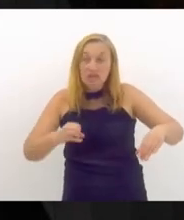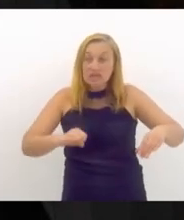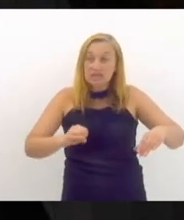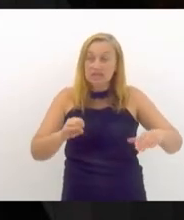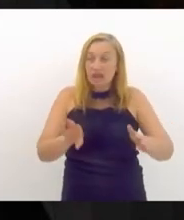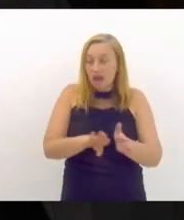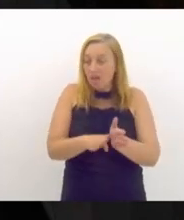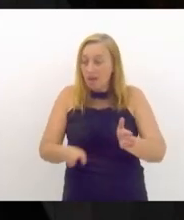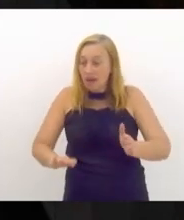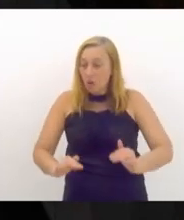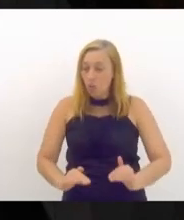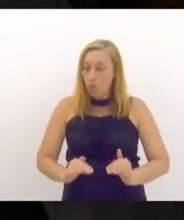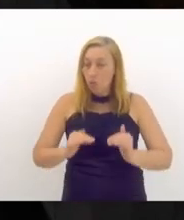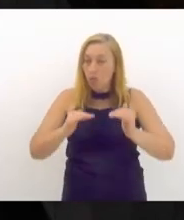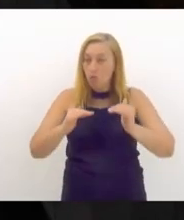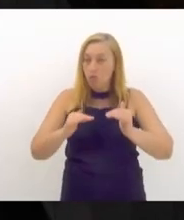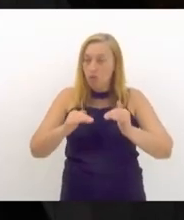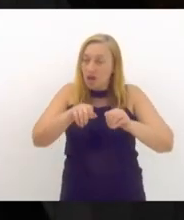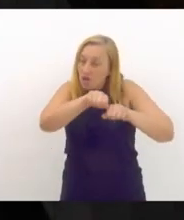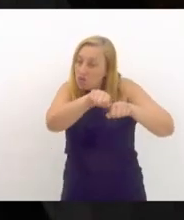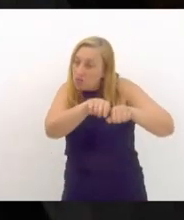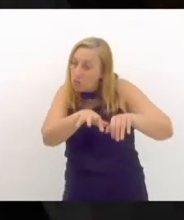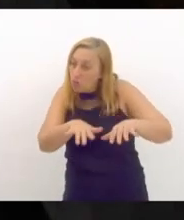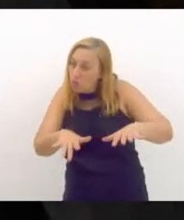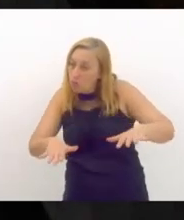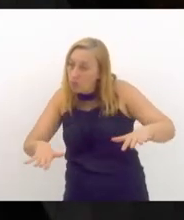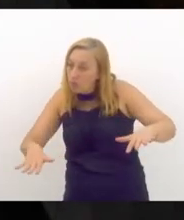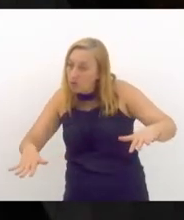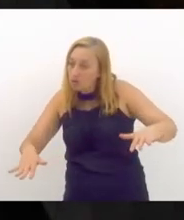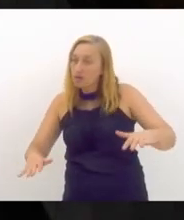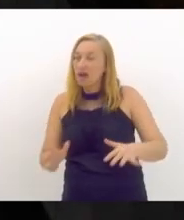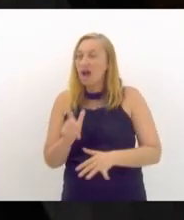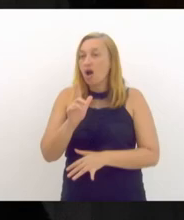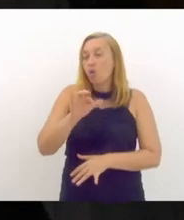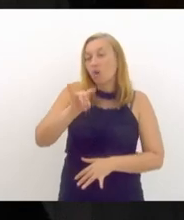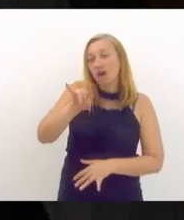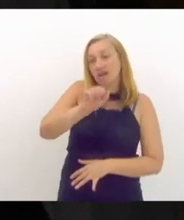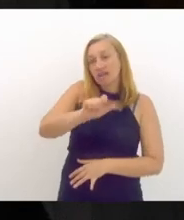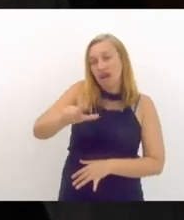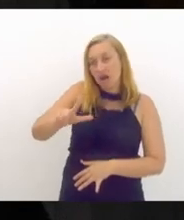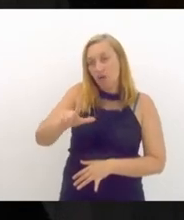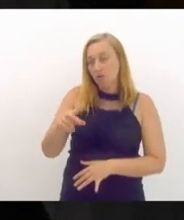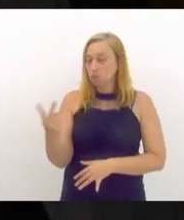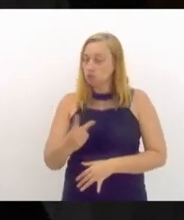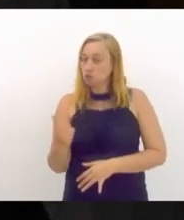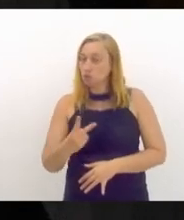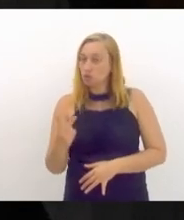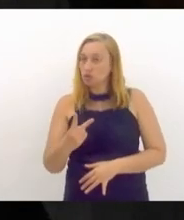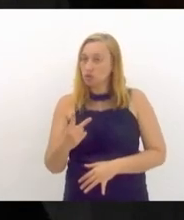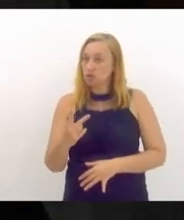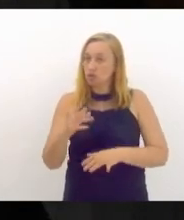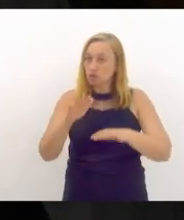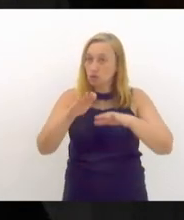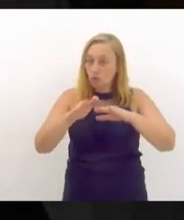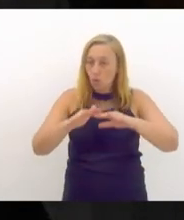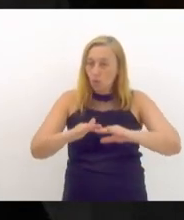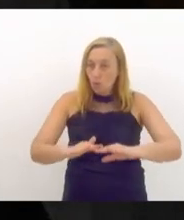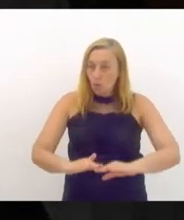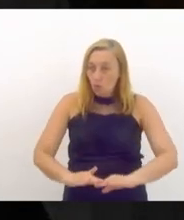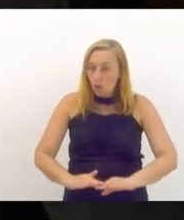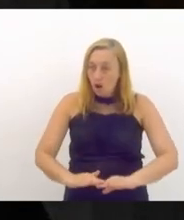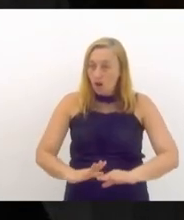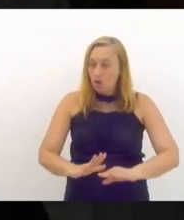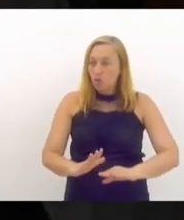da Francisco Bicalho, invade o canal da Presidente Vargas. E quando ela descer, leva o lixo